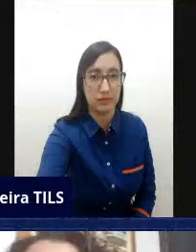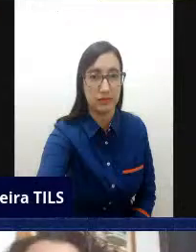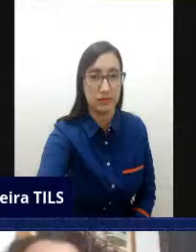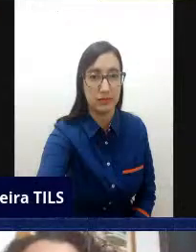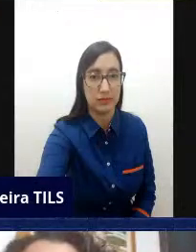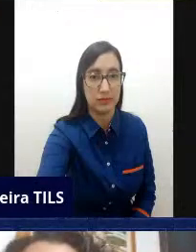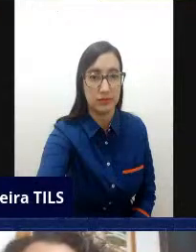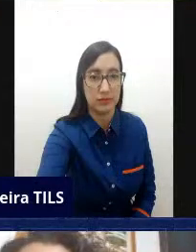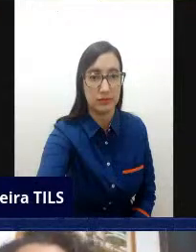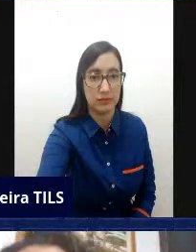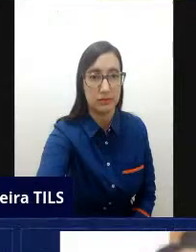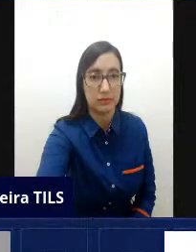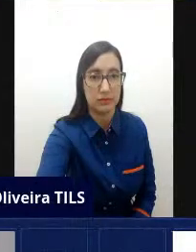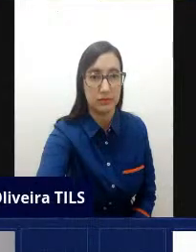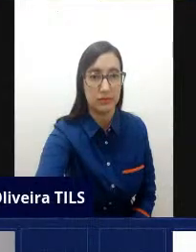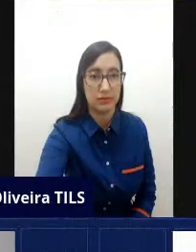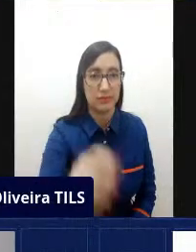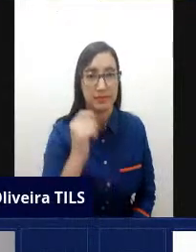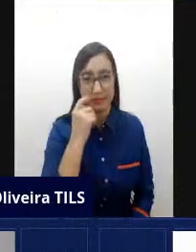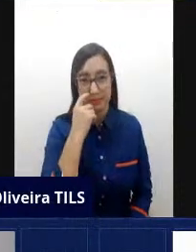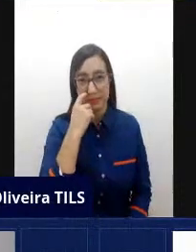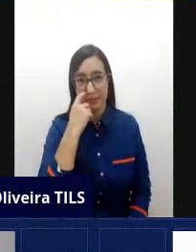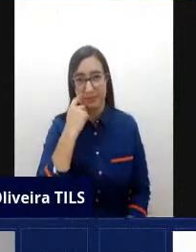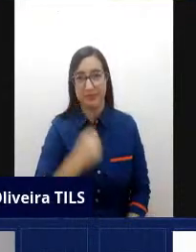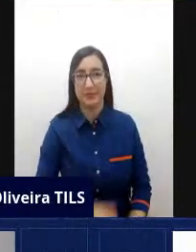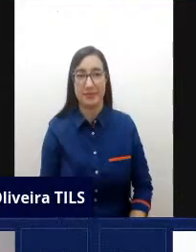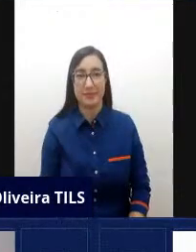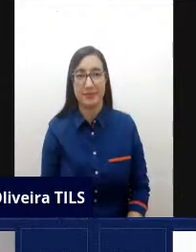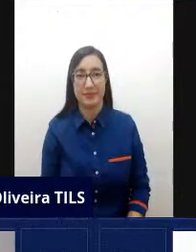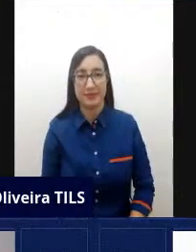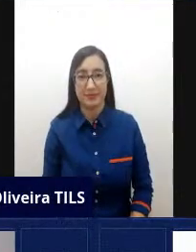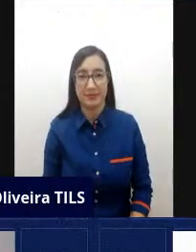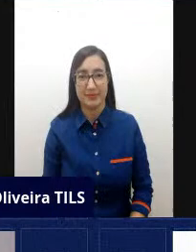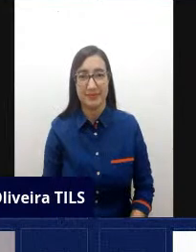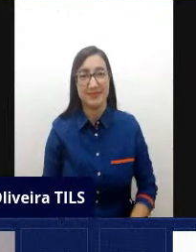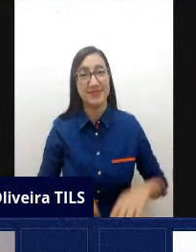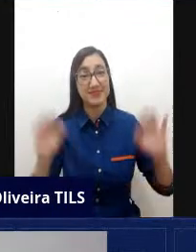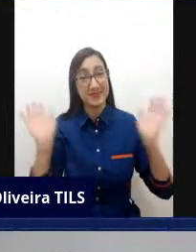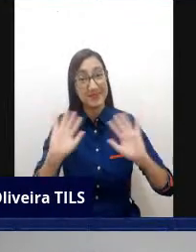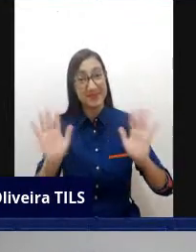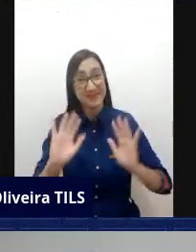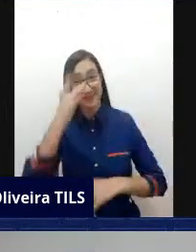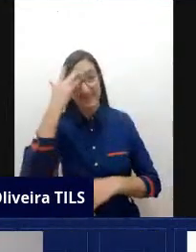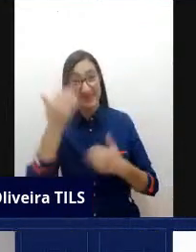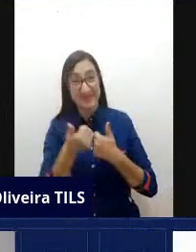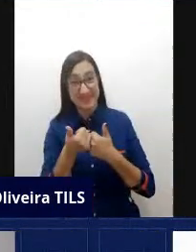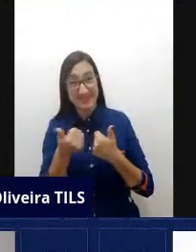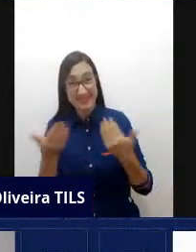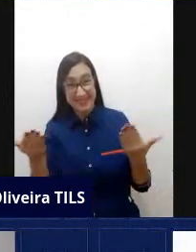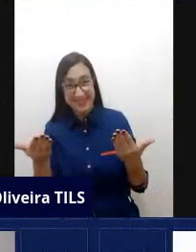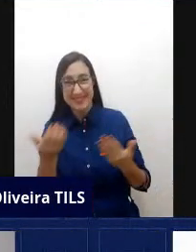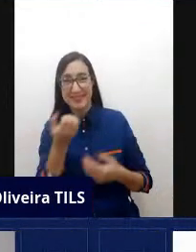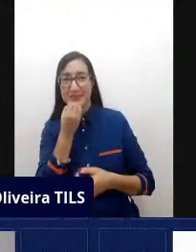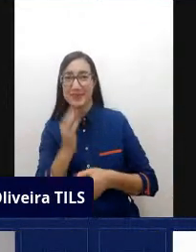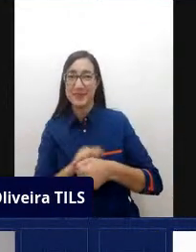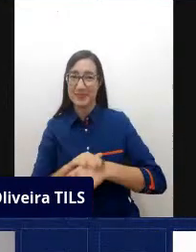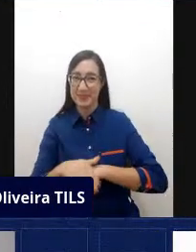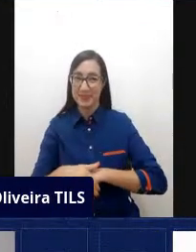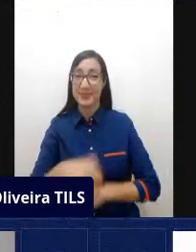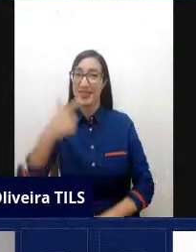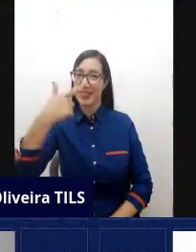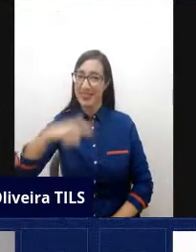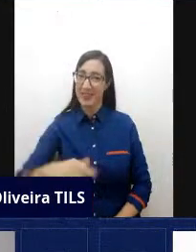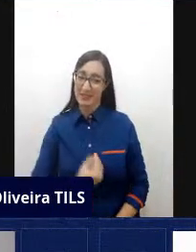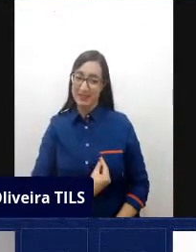Vou comer alguma coisa, gente. Cheguei morto. E aí, galera, boa noite. Estamos ao vivo, mais uma Rura Live